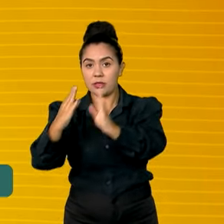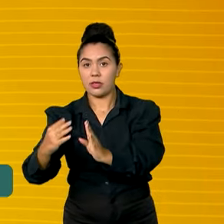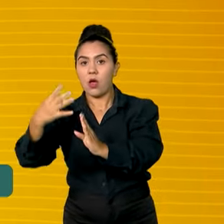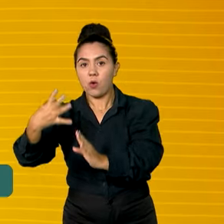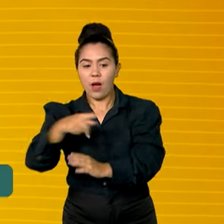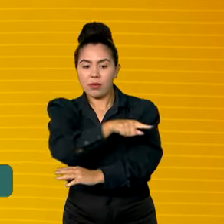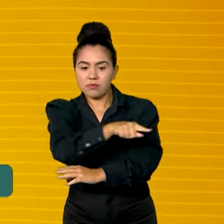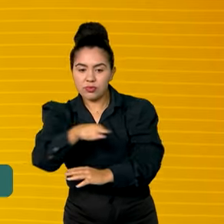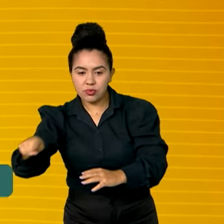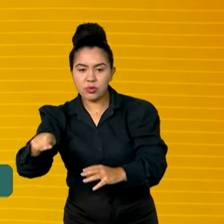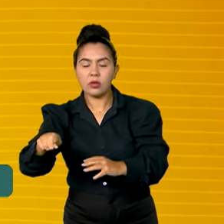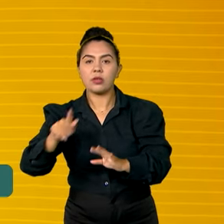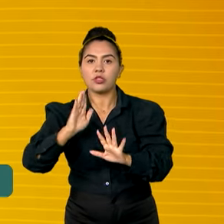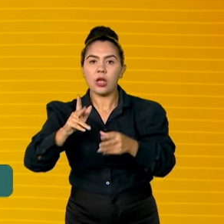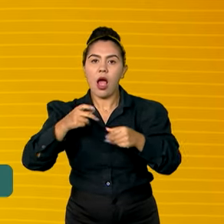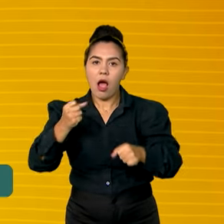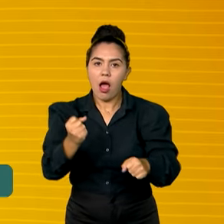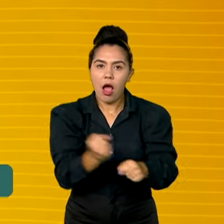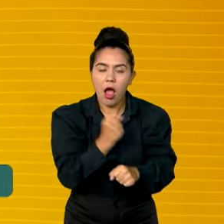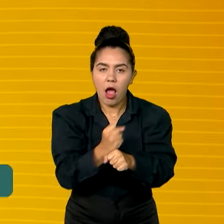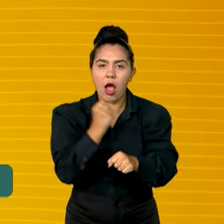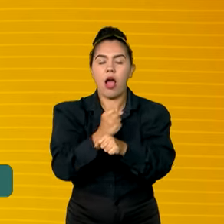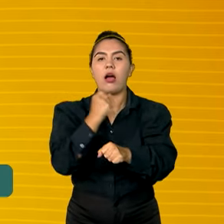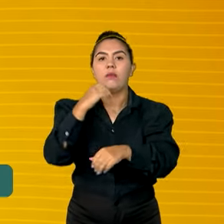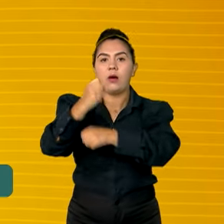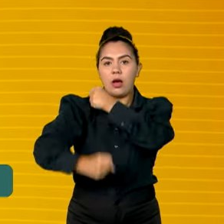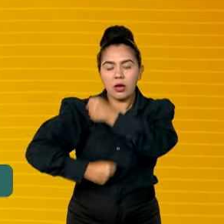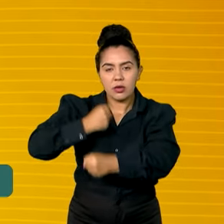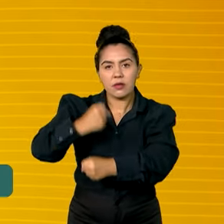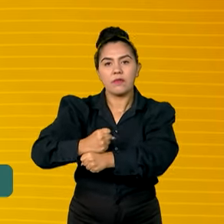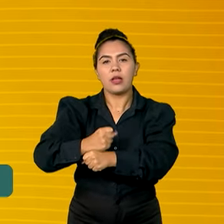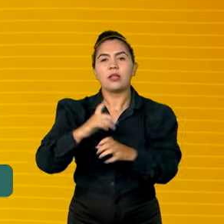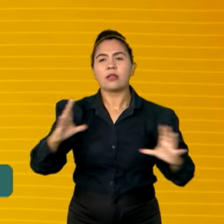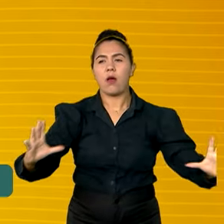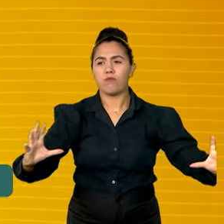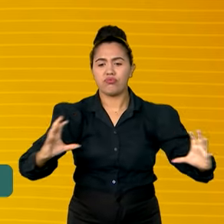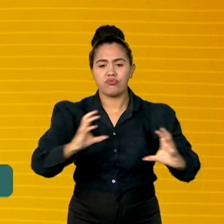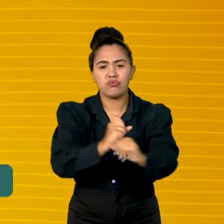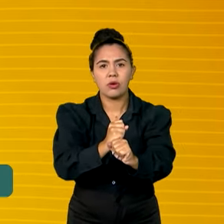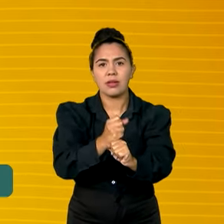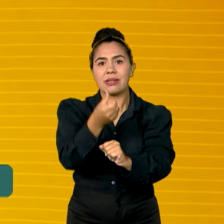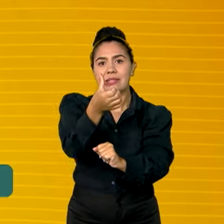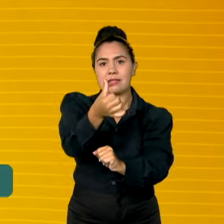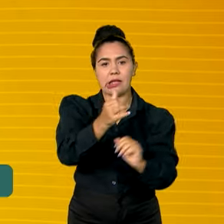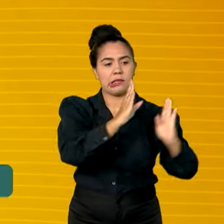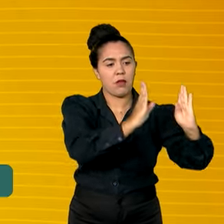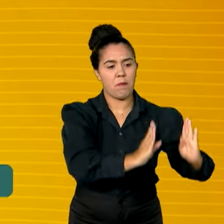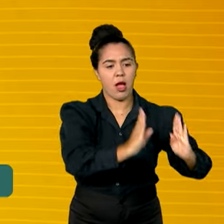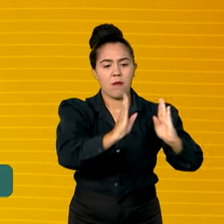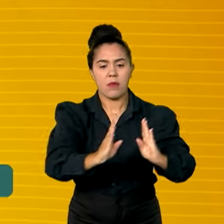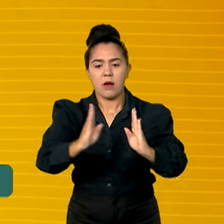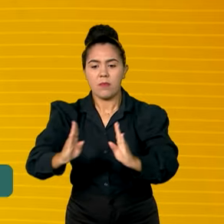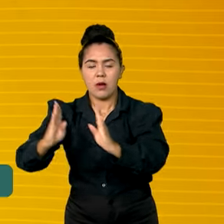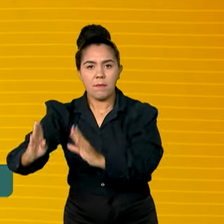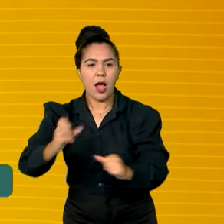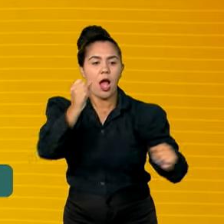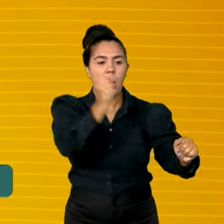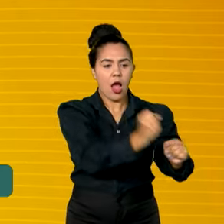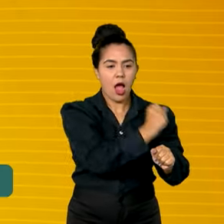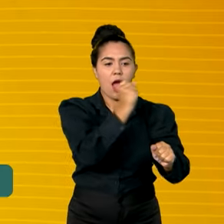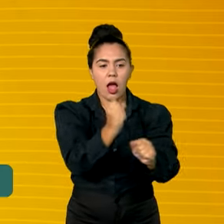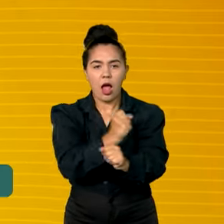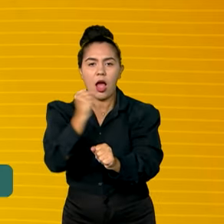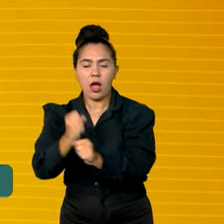2 e 3 aqui do norte. Então serão 6 lotes em obra. Para isso a gente vai, eu vou inclusive candidatar